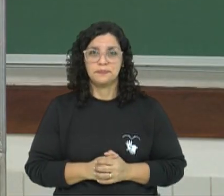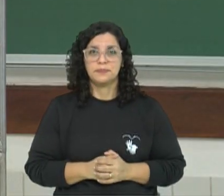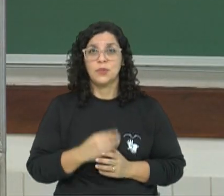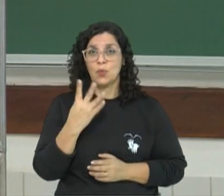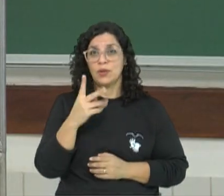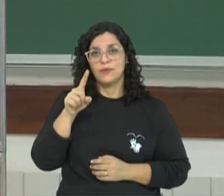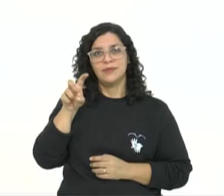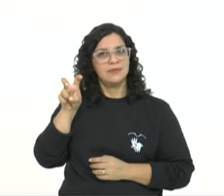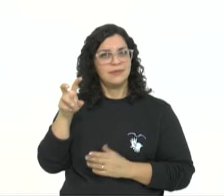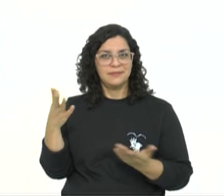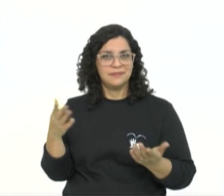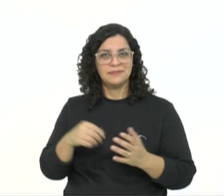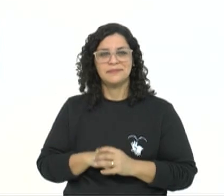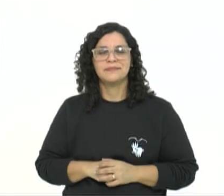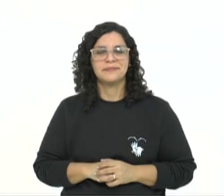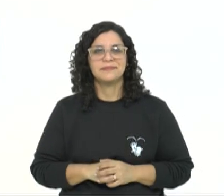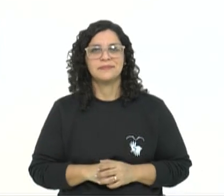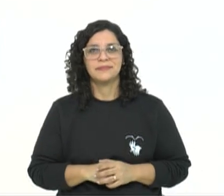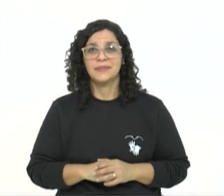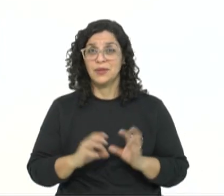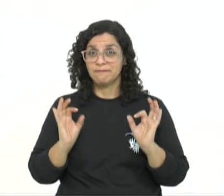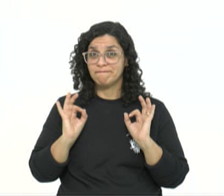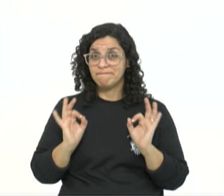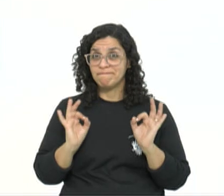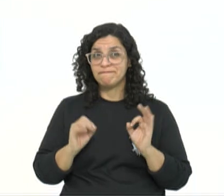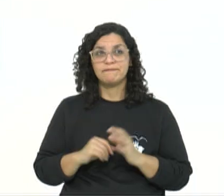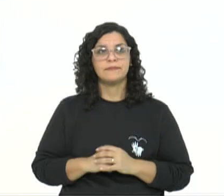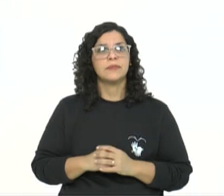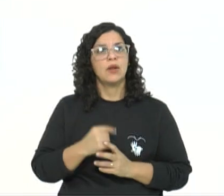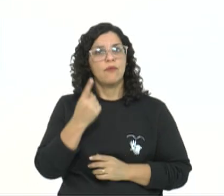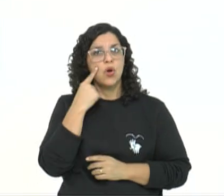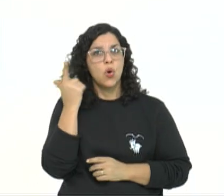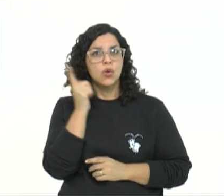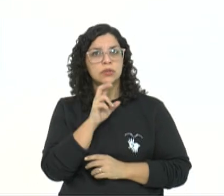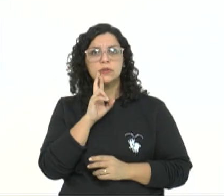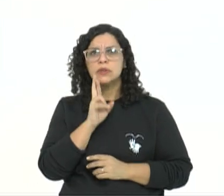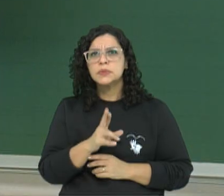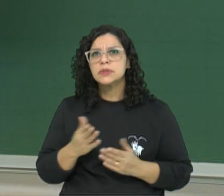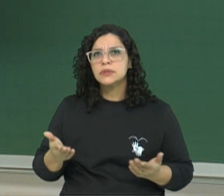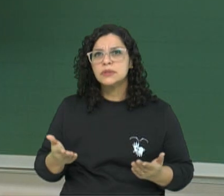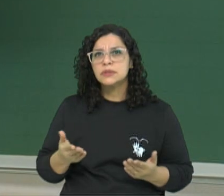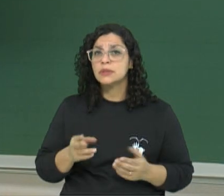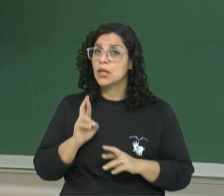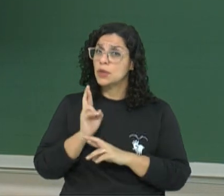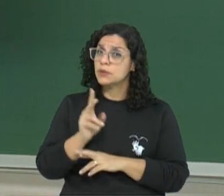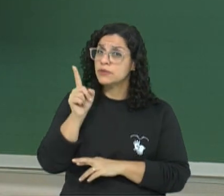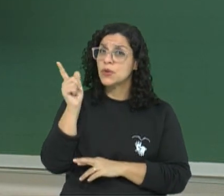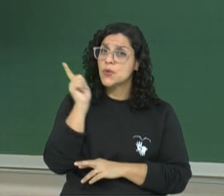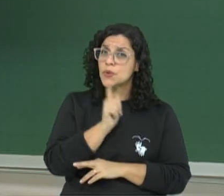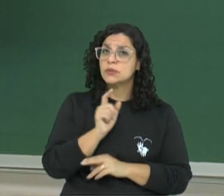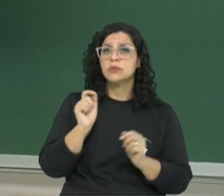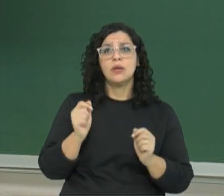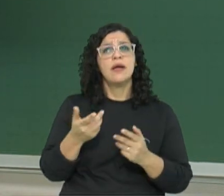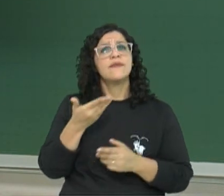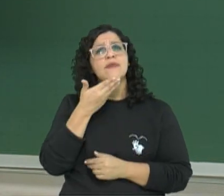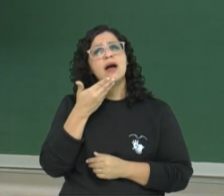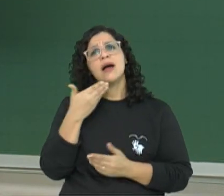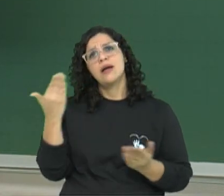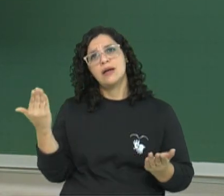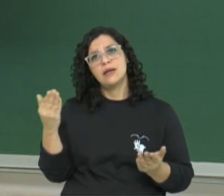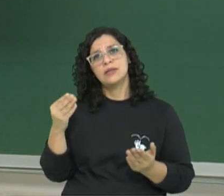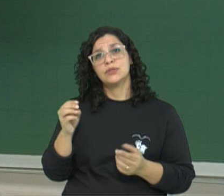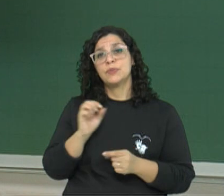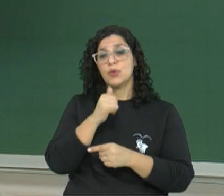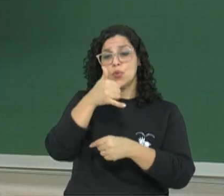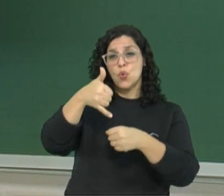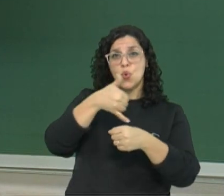que 4,5. Beleza? Conseguiram resolver? Espero que sim, né? Vejam que a massa de